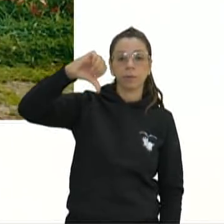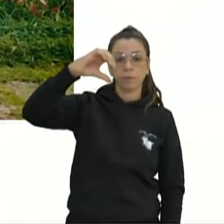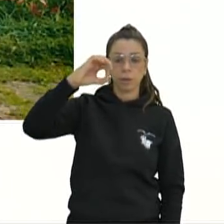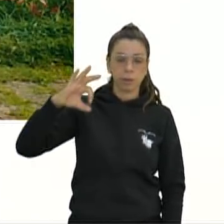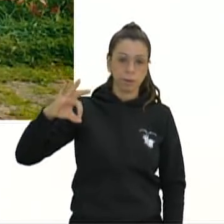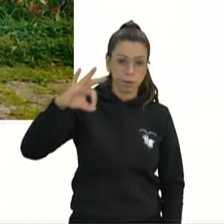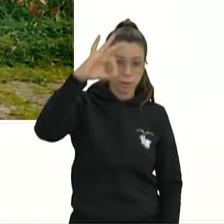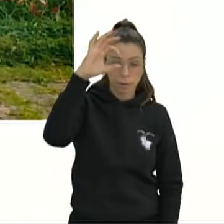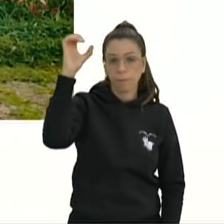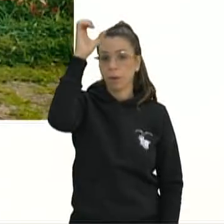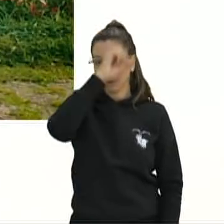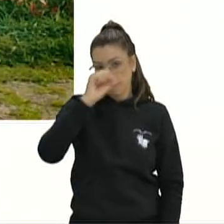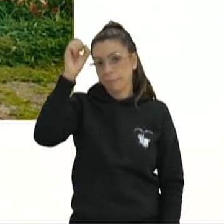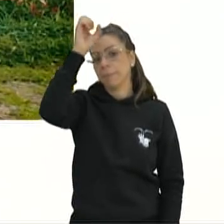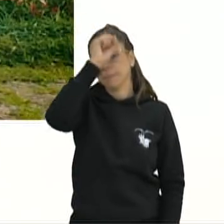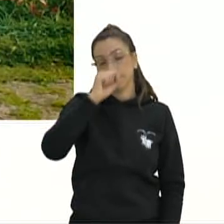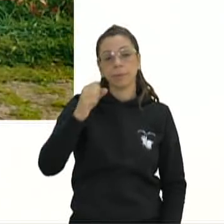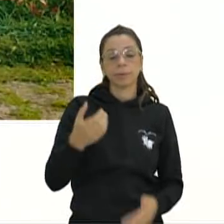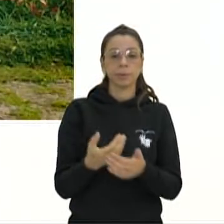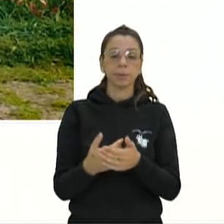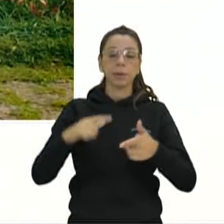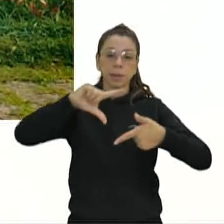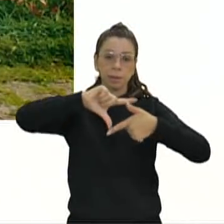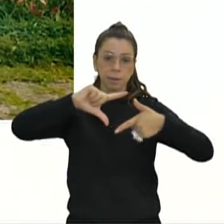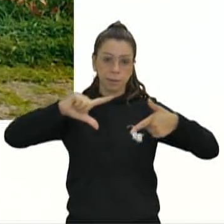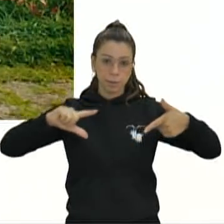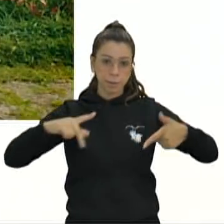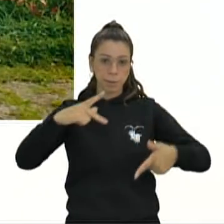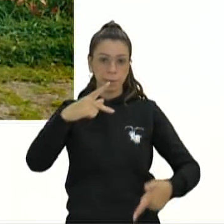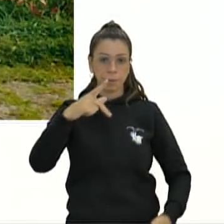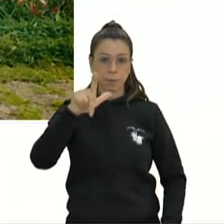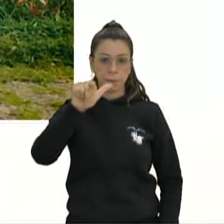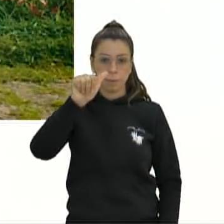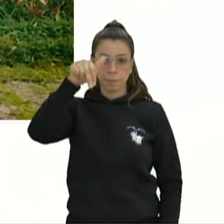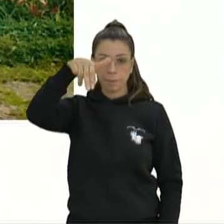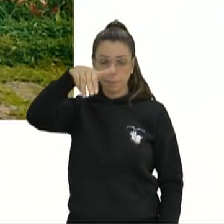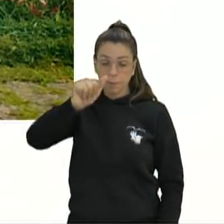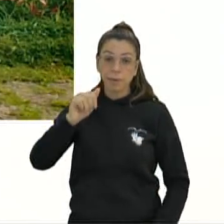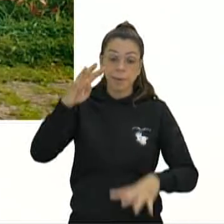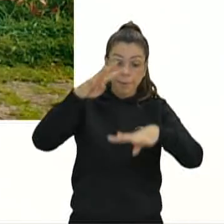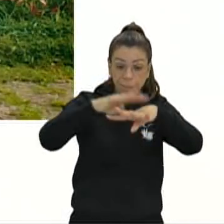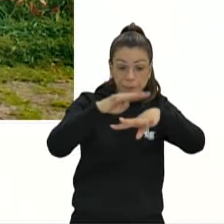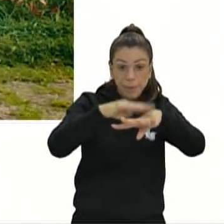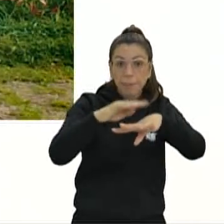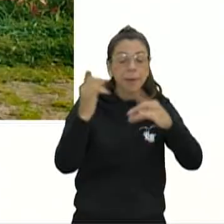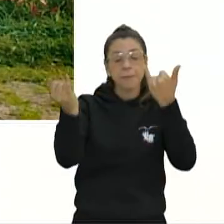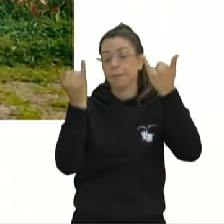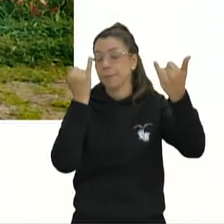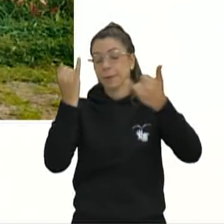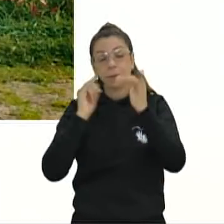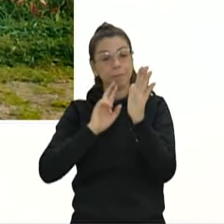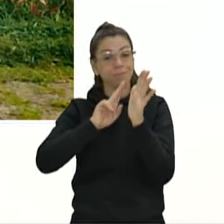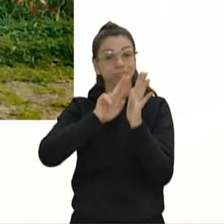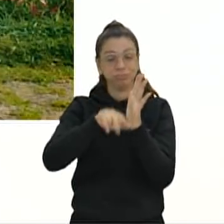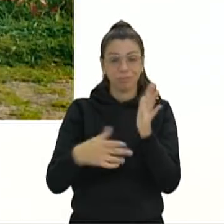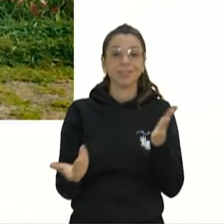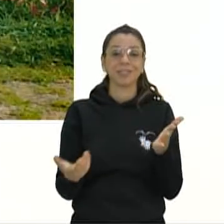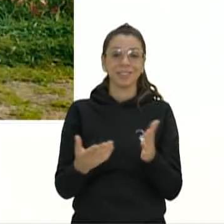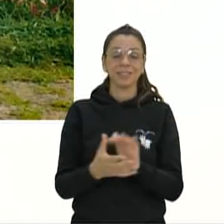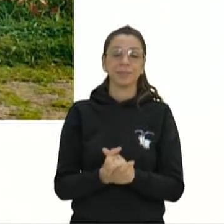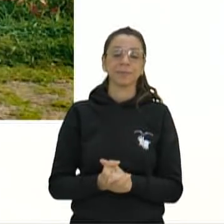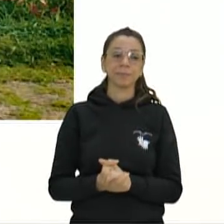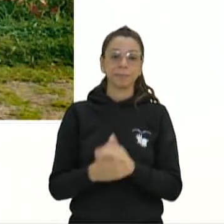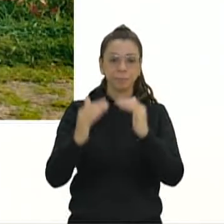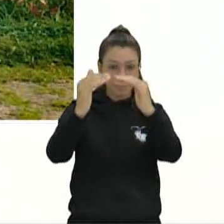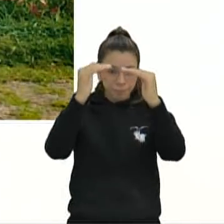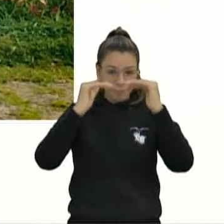você aprende e já aprendeu lá na geometria plana. Olha como a matemática tem muita informação para você. Mais